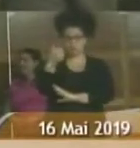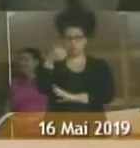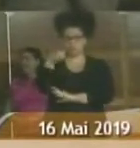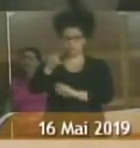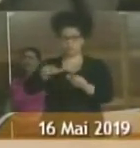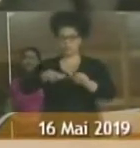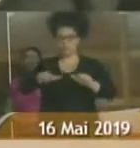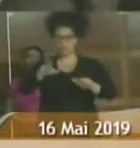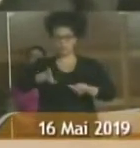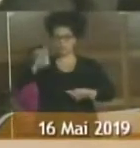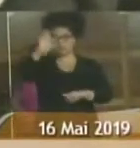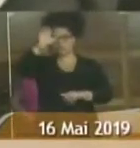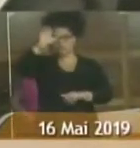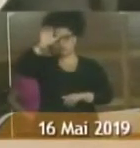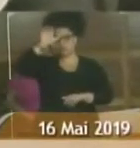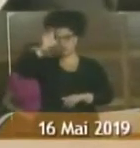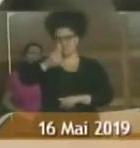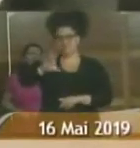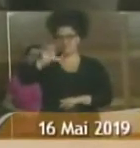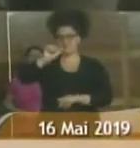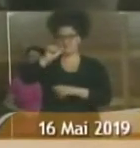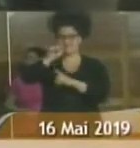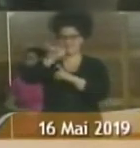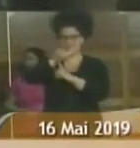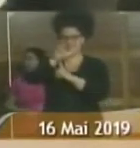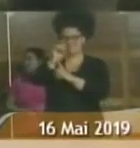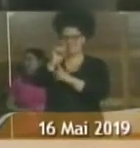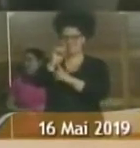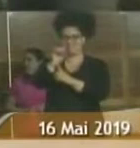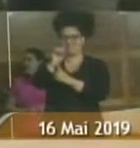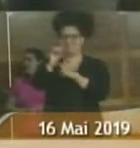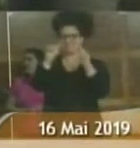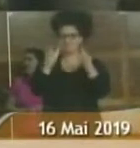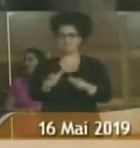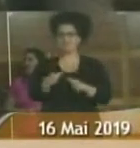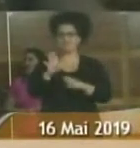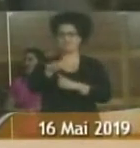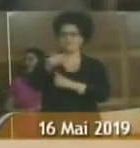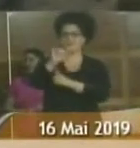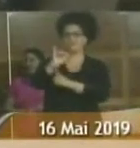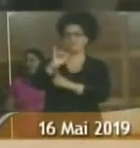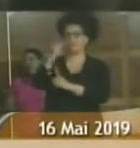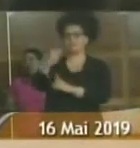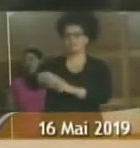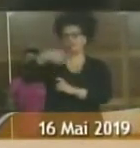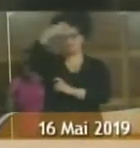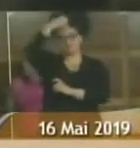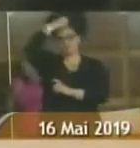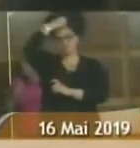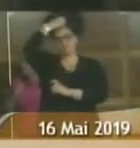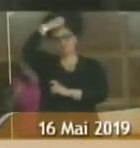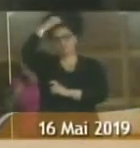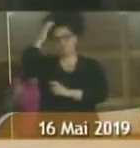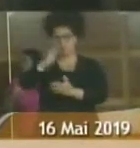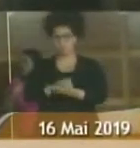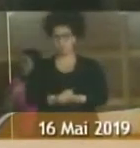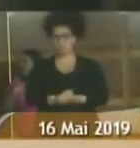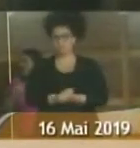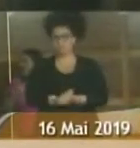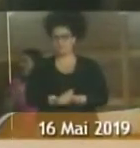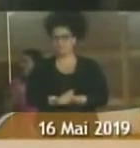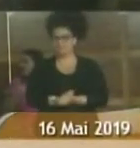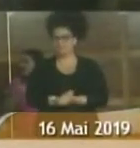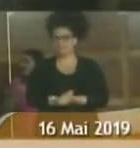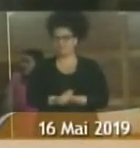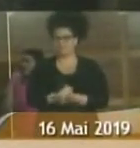ação de uso capião, cujo objeto refere-se ao imóvel situado na localidade do Bracuí, segundo distrito deste município, na altura do quilômetro 504